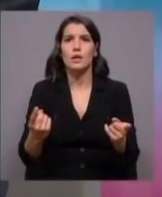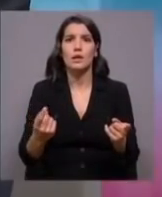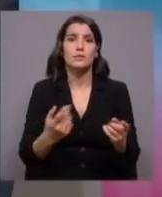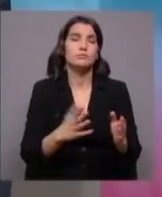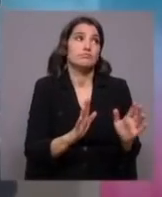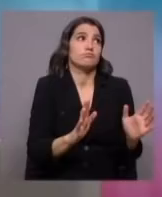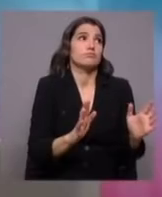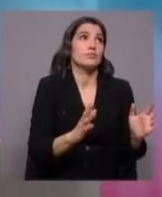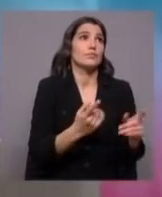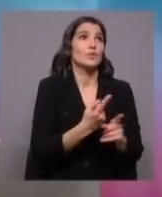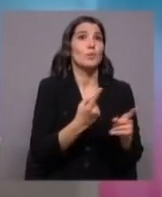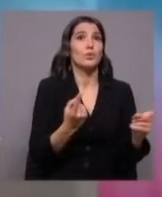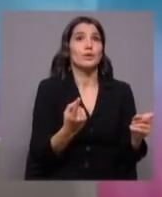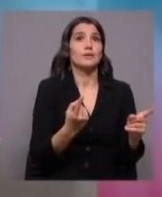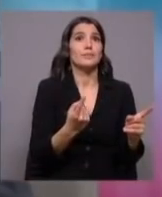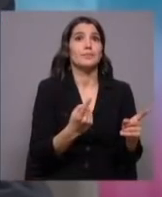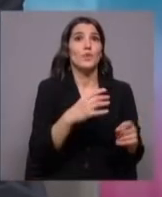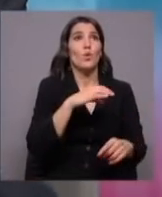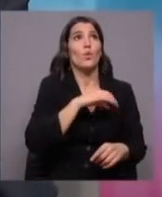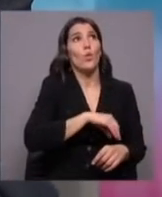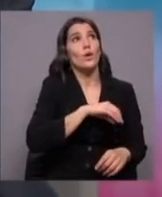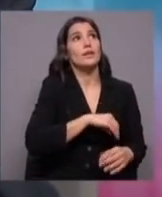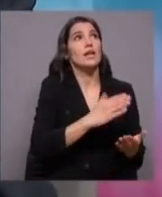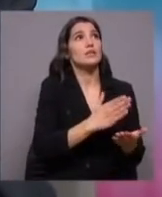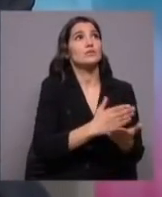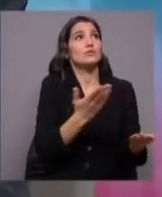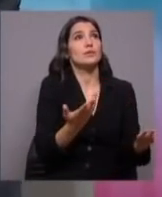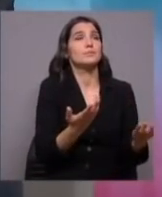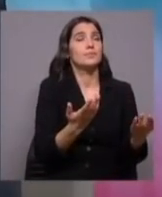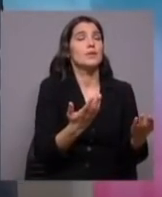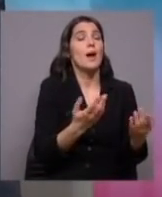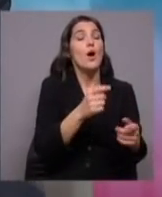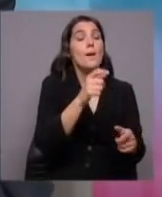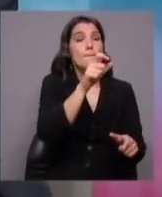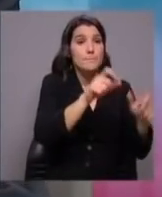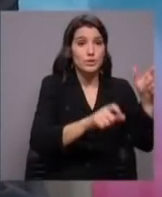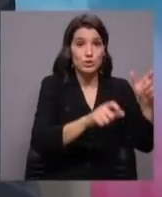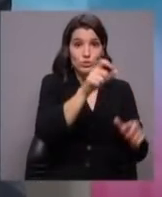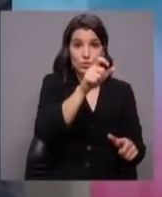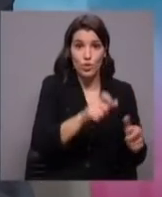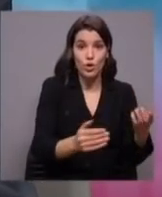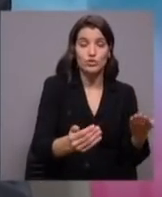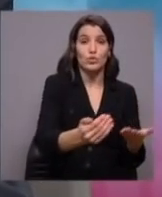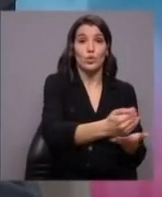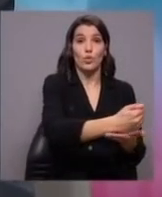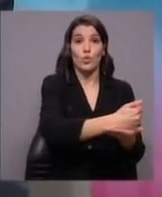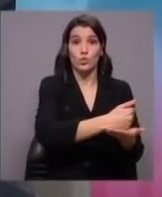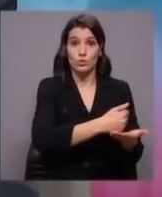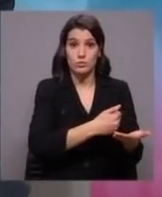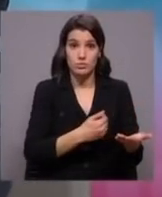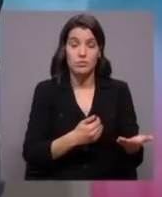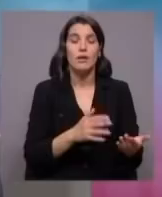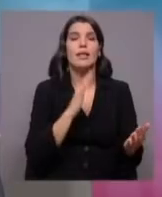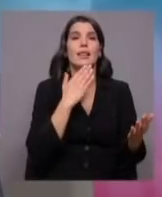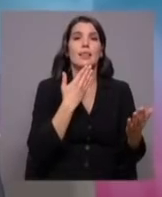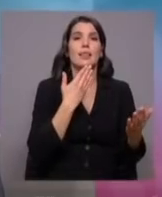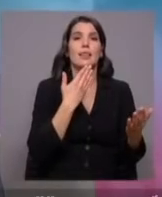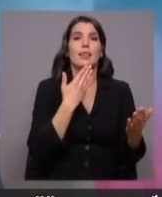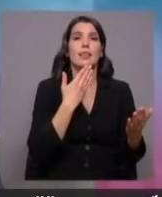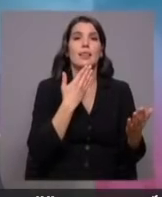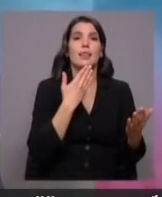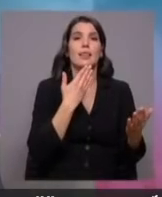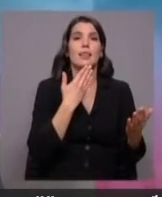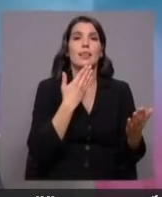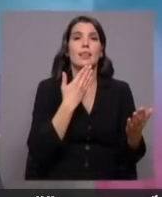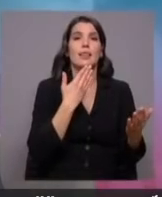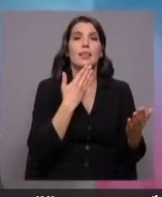Porque é mais do que o salário propriamente dito. Uma política de recursos humanos que leve a que aqueles que mais produzem... Pois